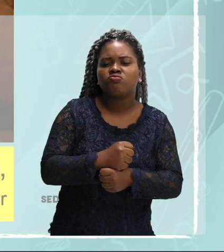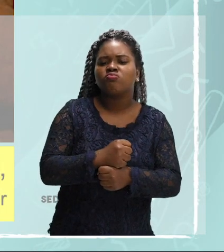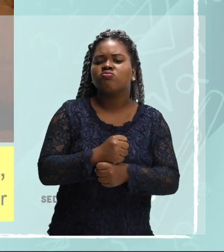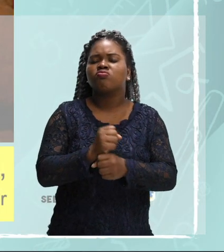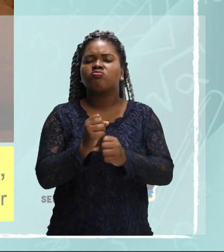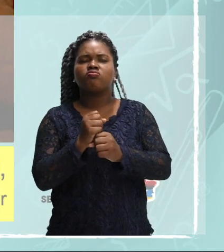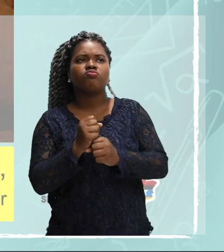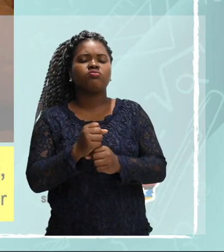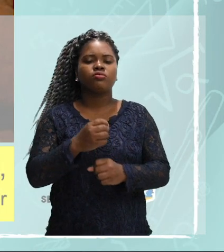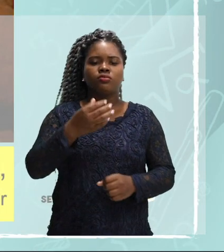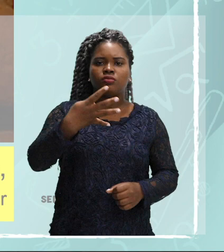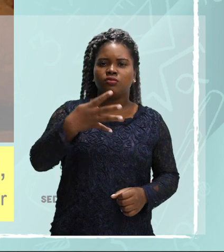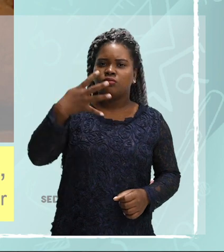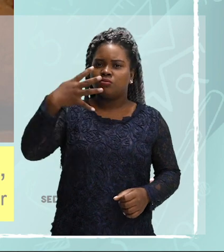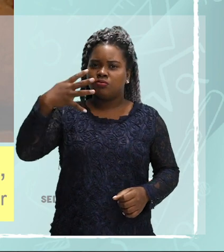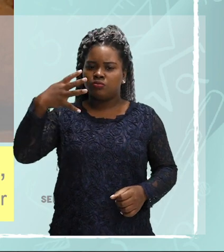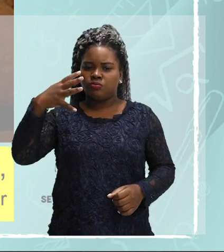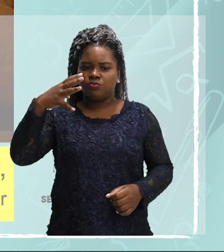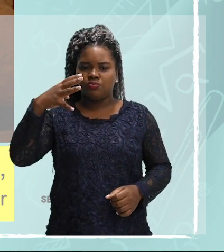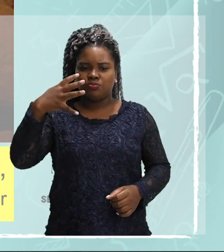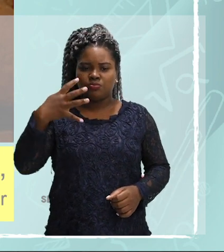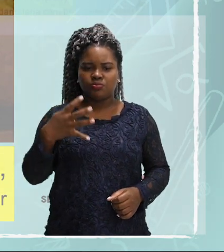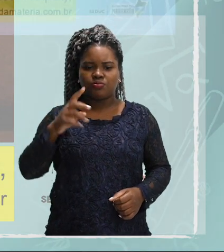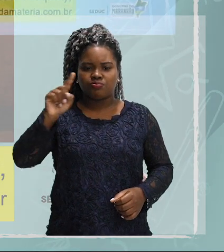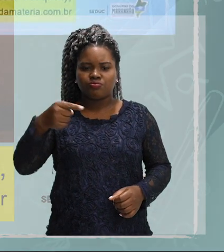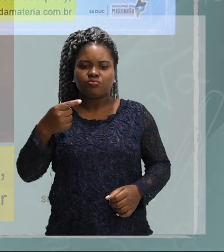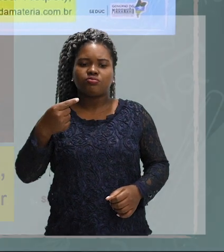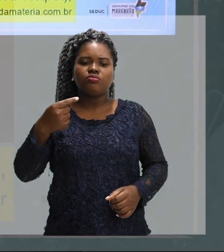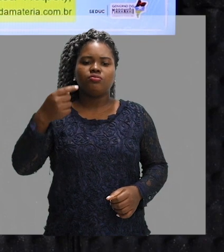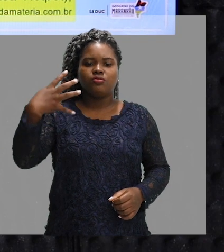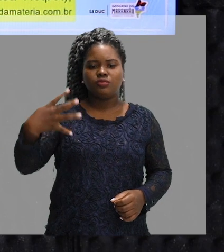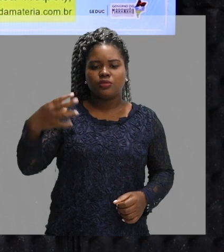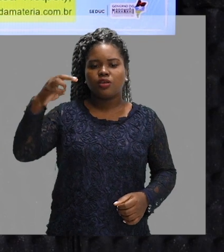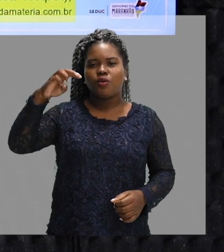4.400 anos, né, que é da tumba da sacerdotisa